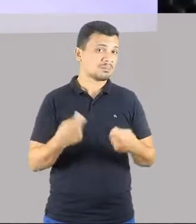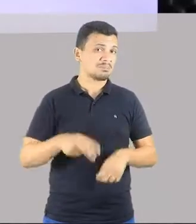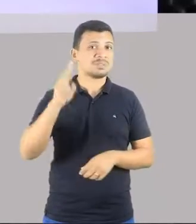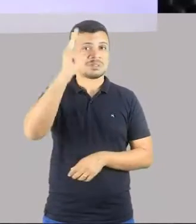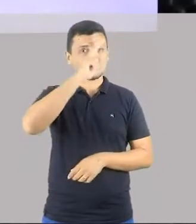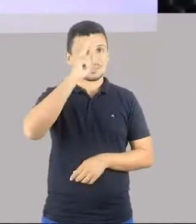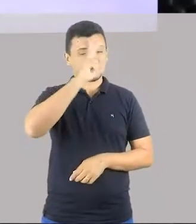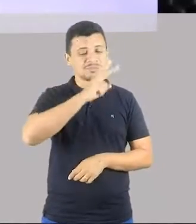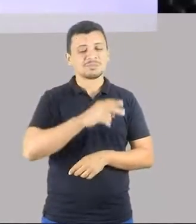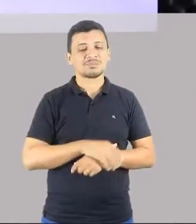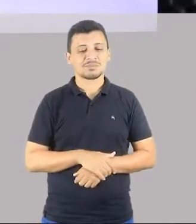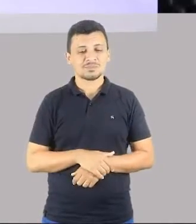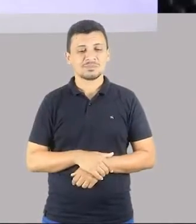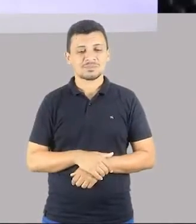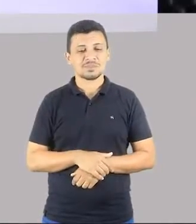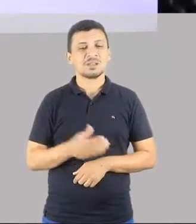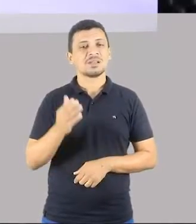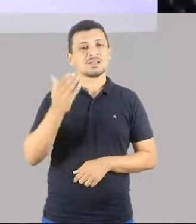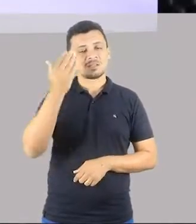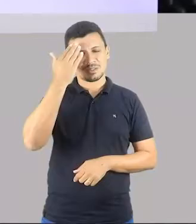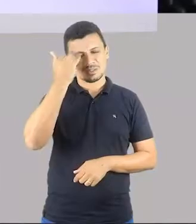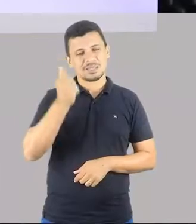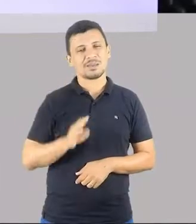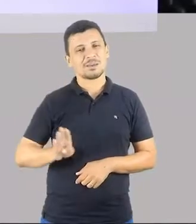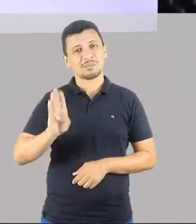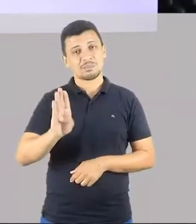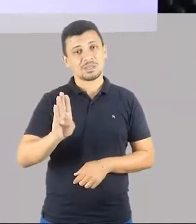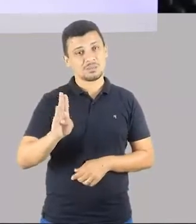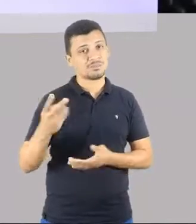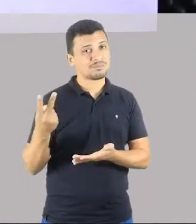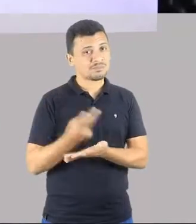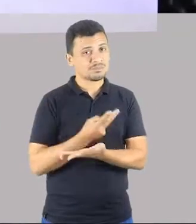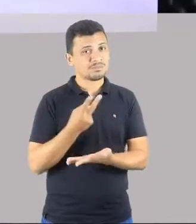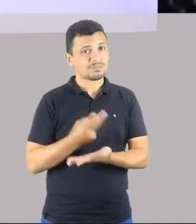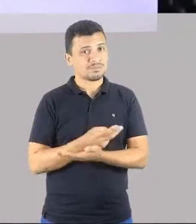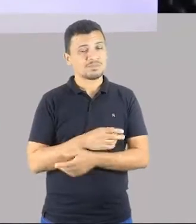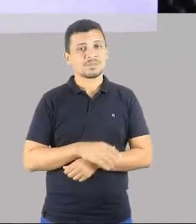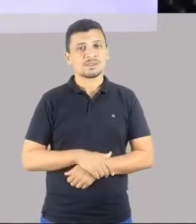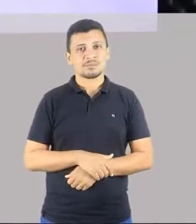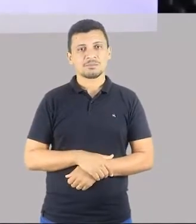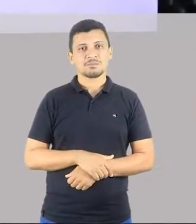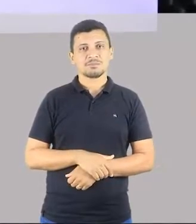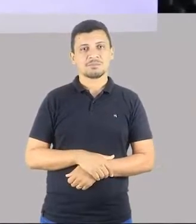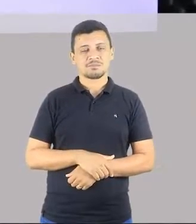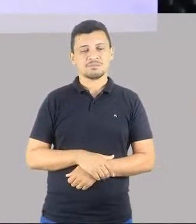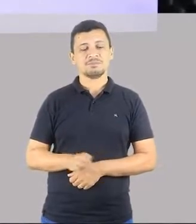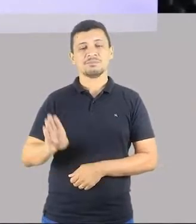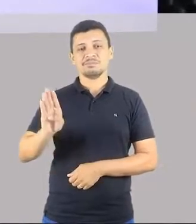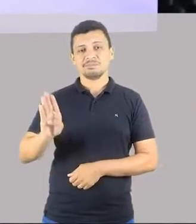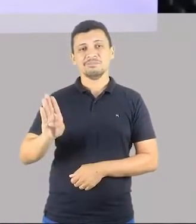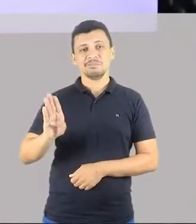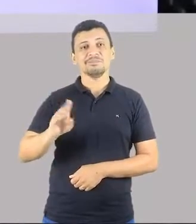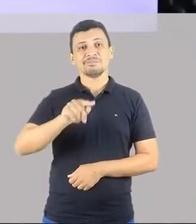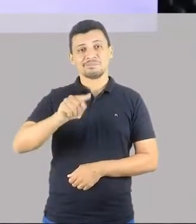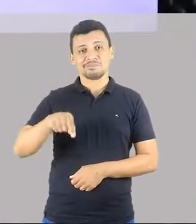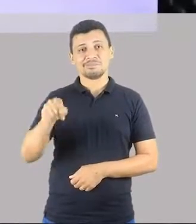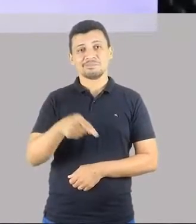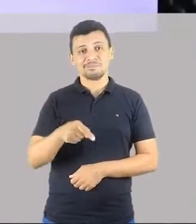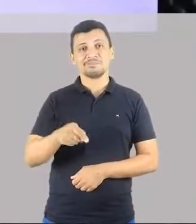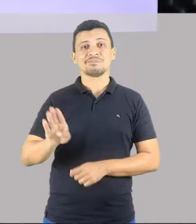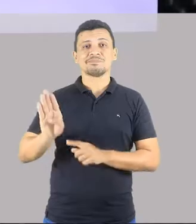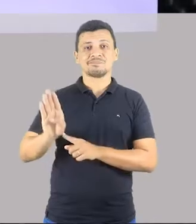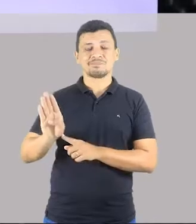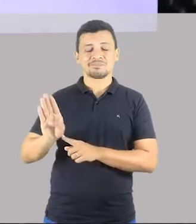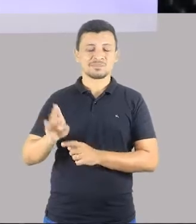informação. Nessa associação aqui, eu já sei que a letra B está incorreta. Ele quer o que está incorreto, eu sei que a letra B é a alternativa que ele